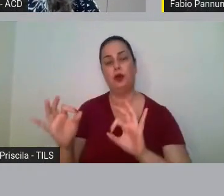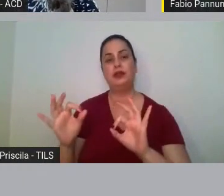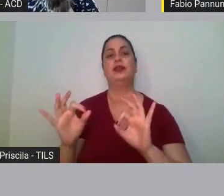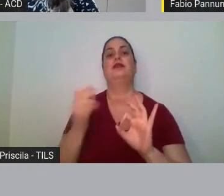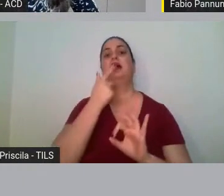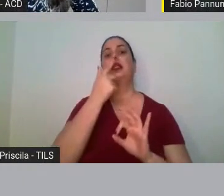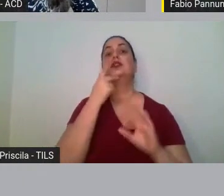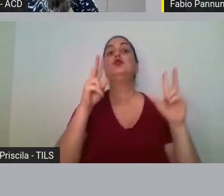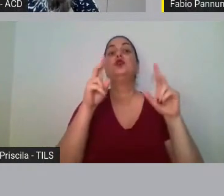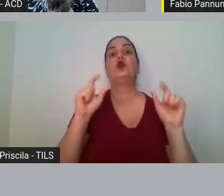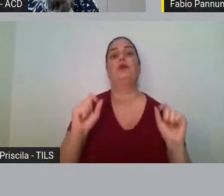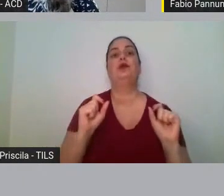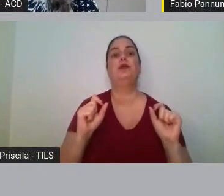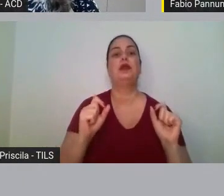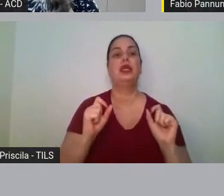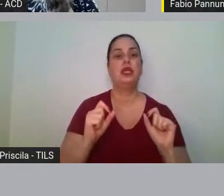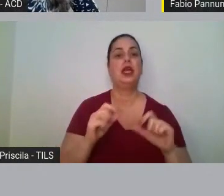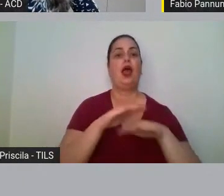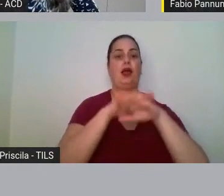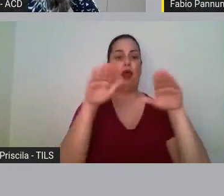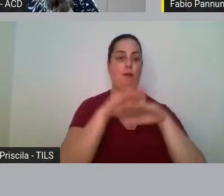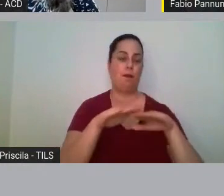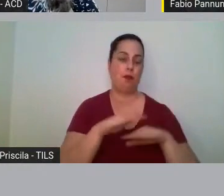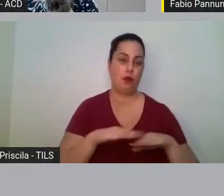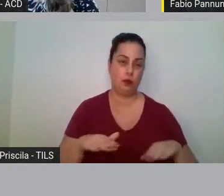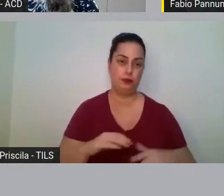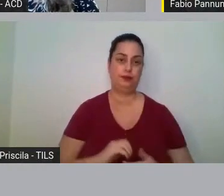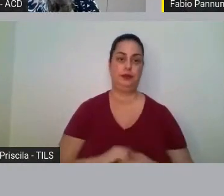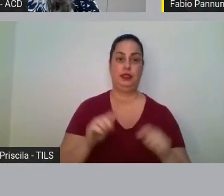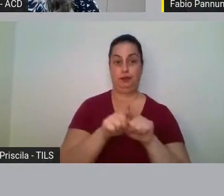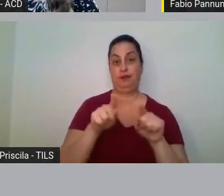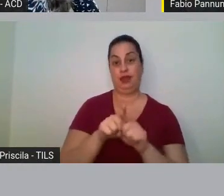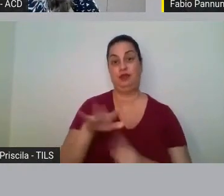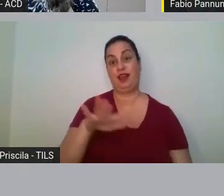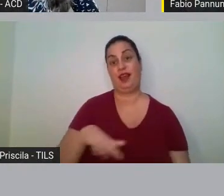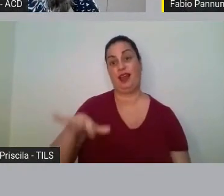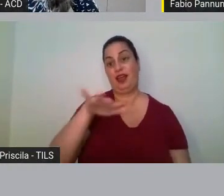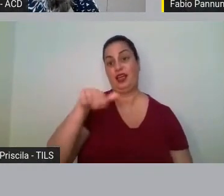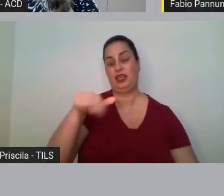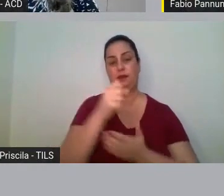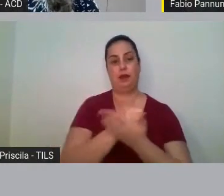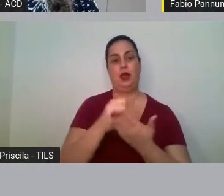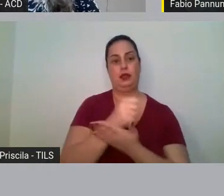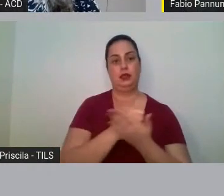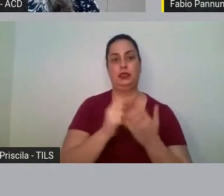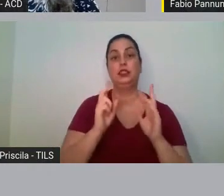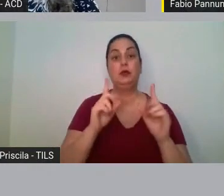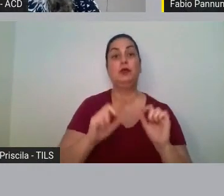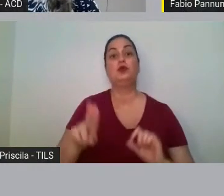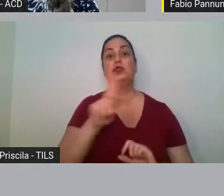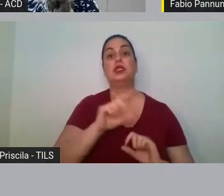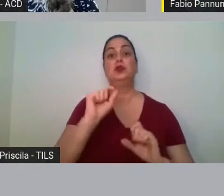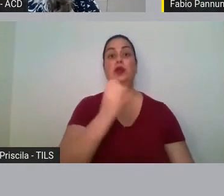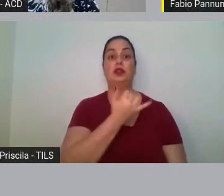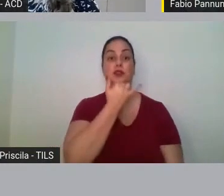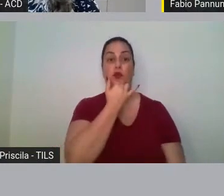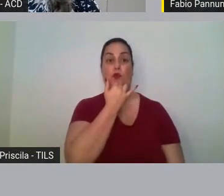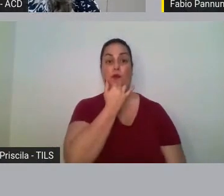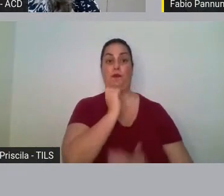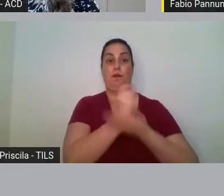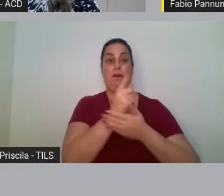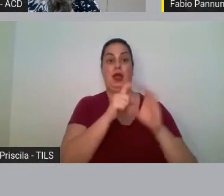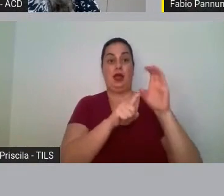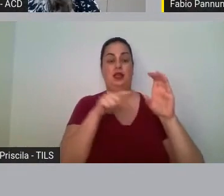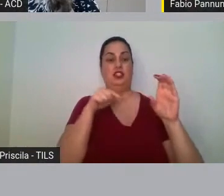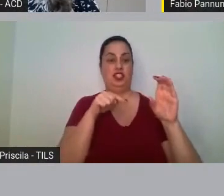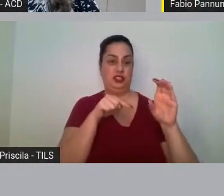Investimentos relevantes que deixaram de ser feitos nas áreas essenciais com a desculpa de pagar a dívida. Que dívida é essa se o próprio Tribunal